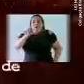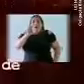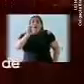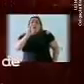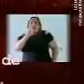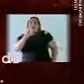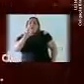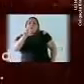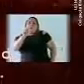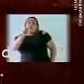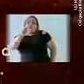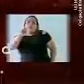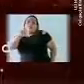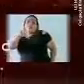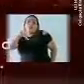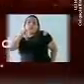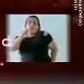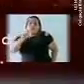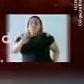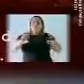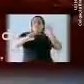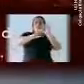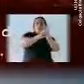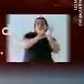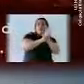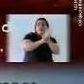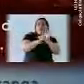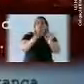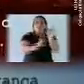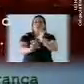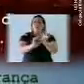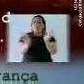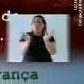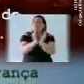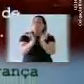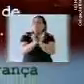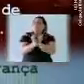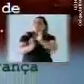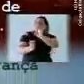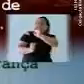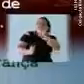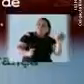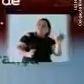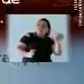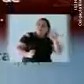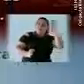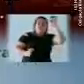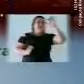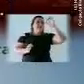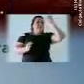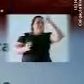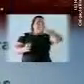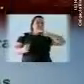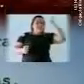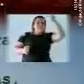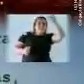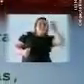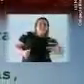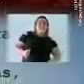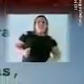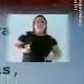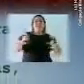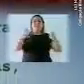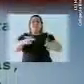com o terrorismo e crime organizado. A esquerda mostra sua pior face no Brasil. A pobreza e a total